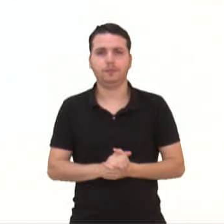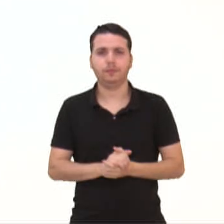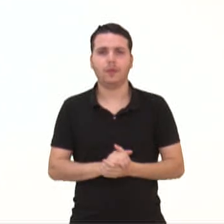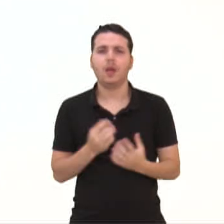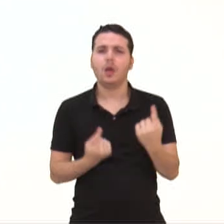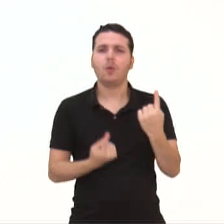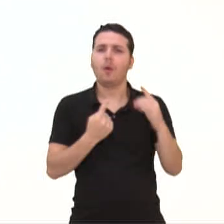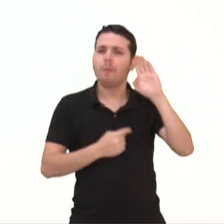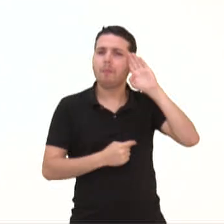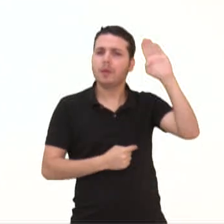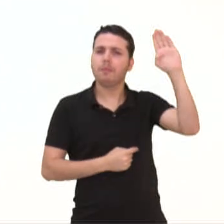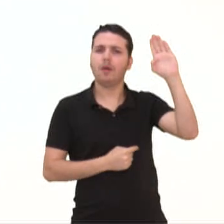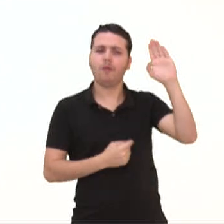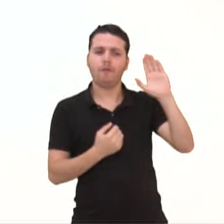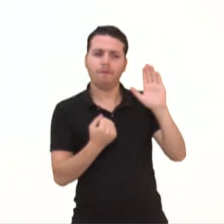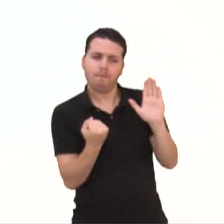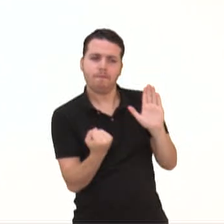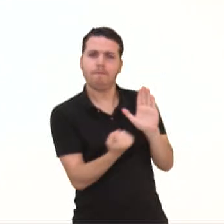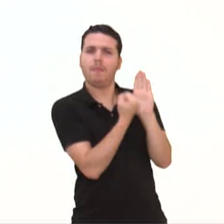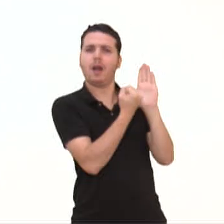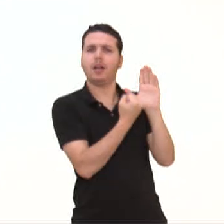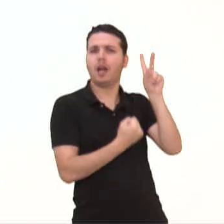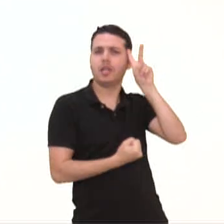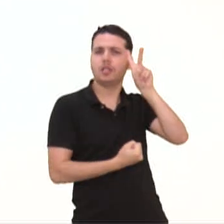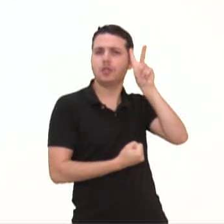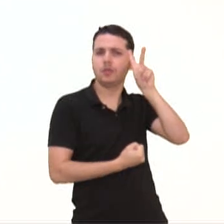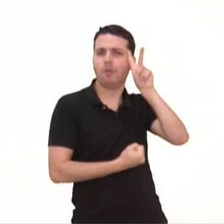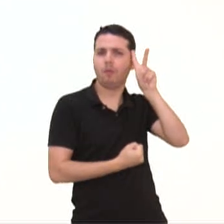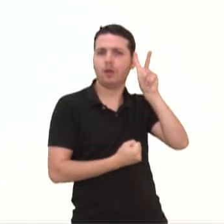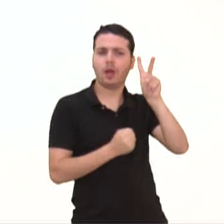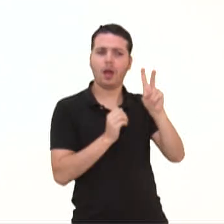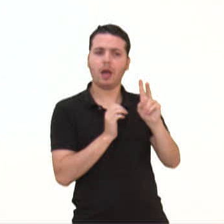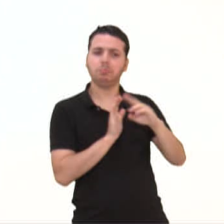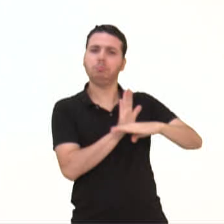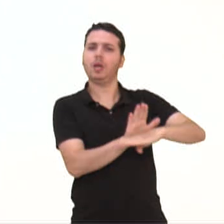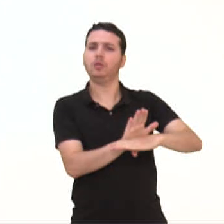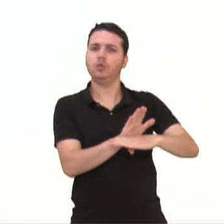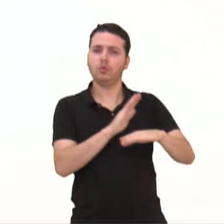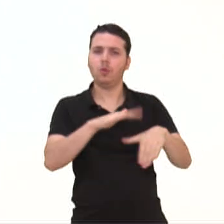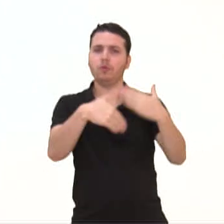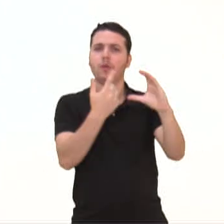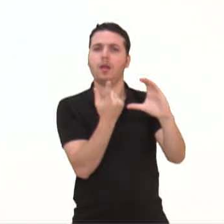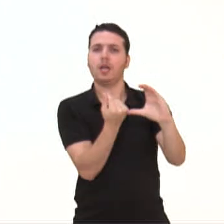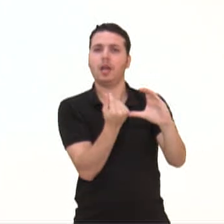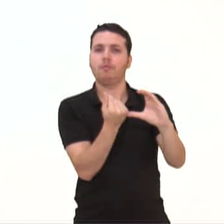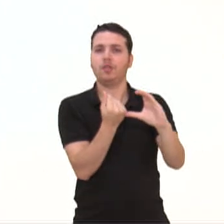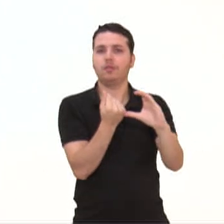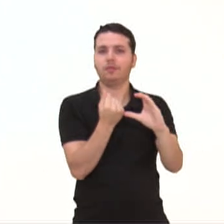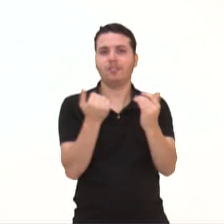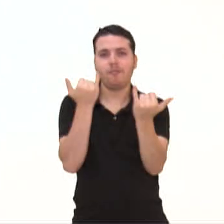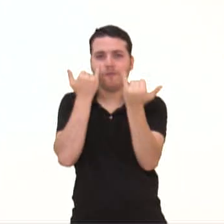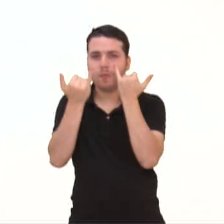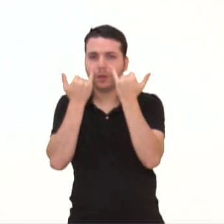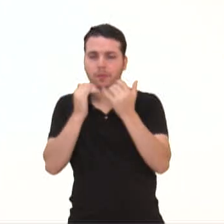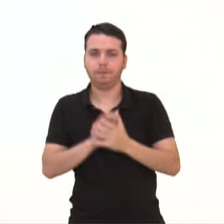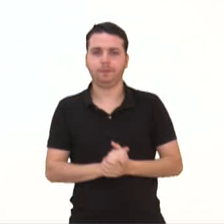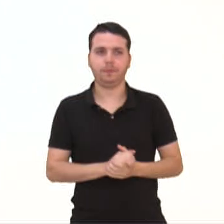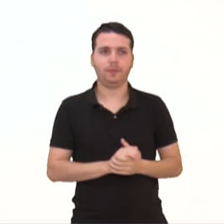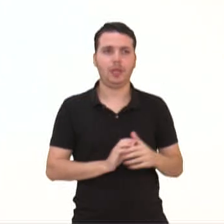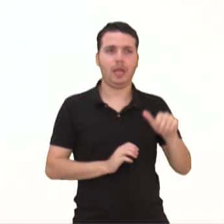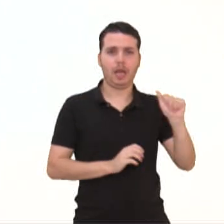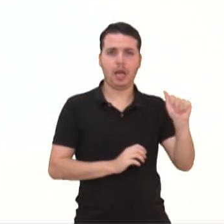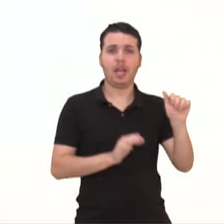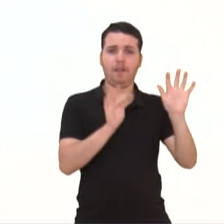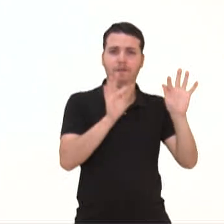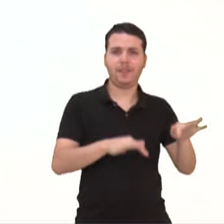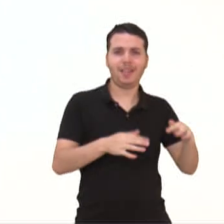histórico que contribuiu para a formação do capitalismo informacional? Letra A, o fim da Guerra Fria. Letra B, a quebra da